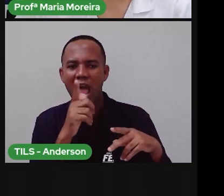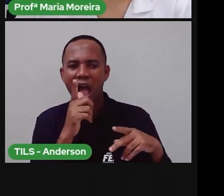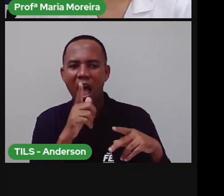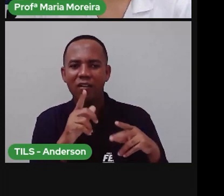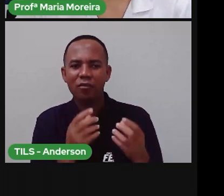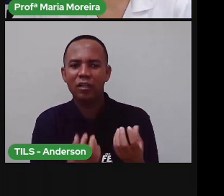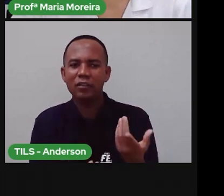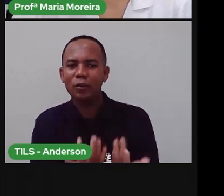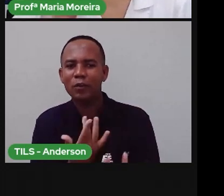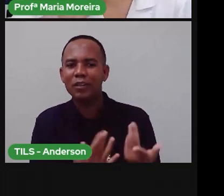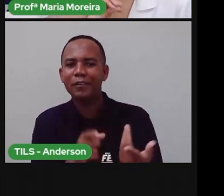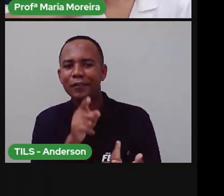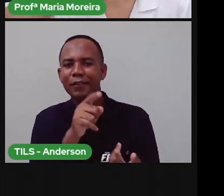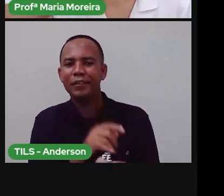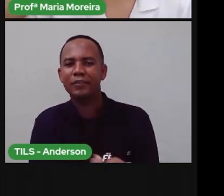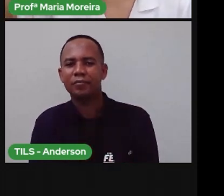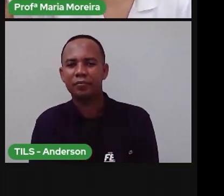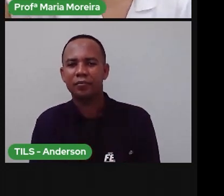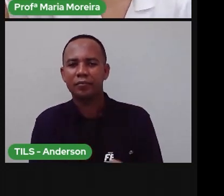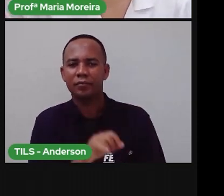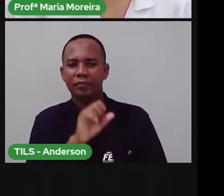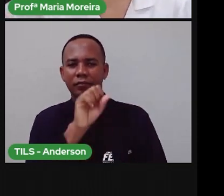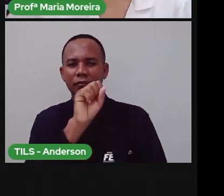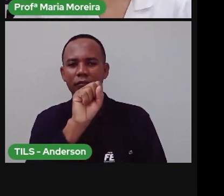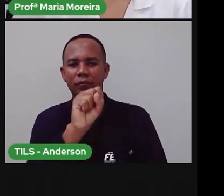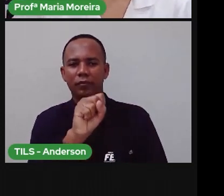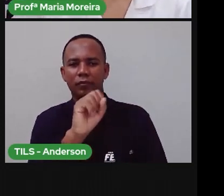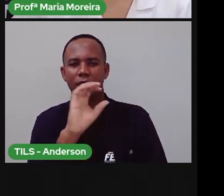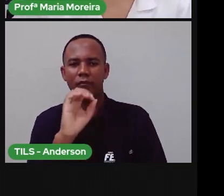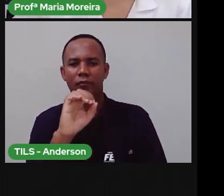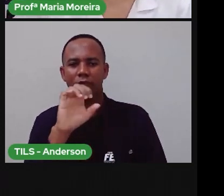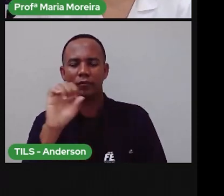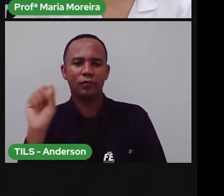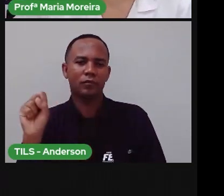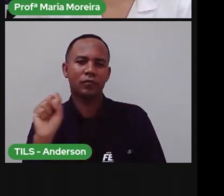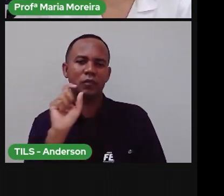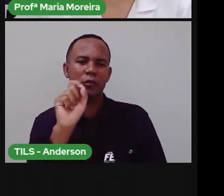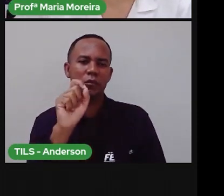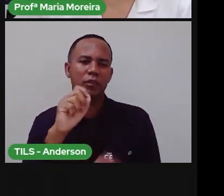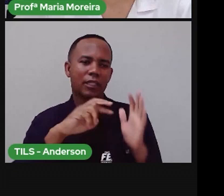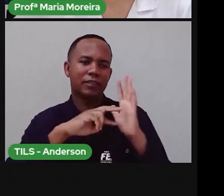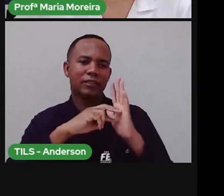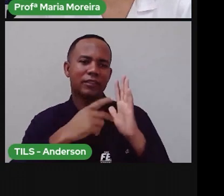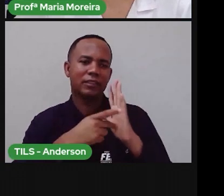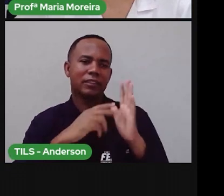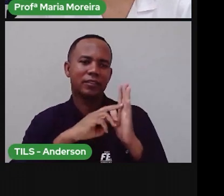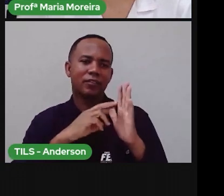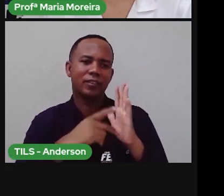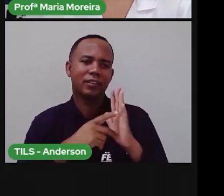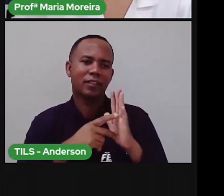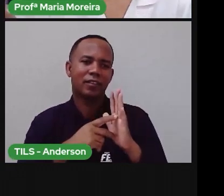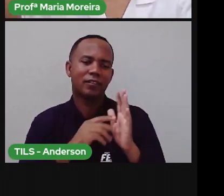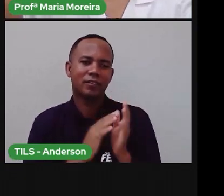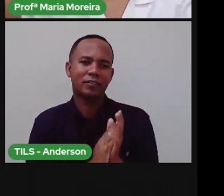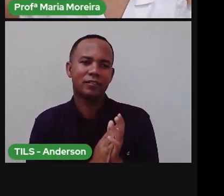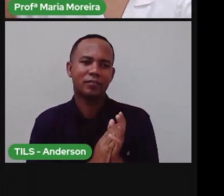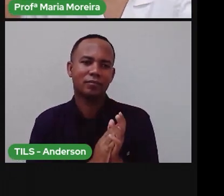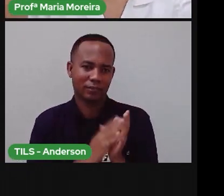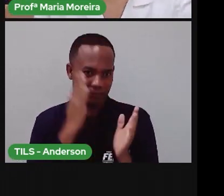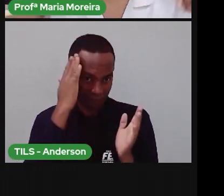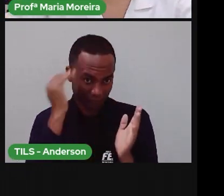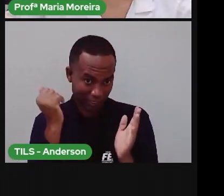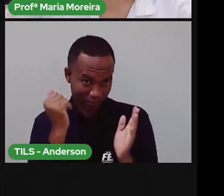isso? E aí tem assim, SOS. Vocês sabem o que significa SOS? Fica aí,